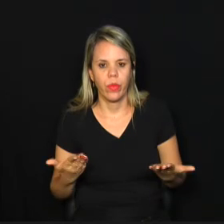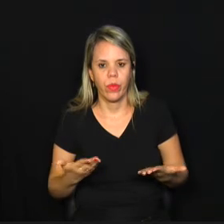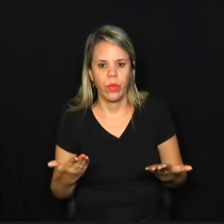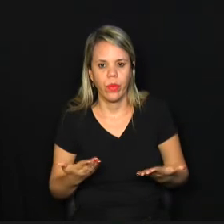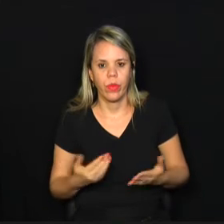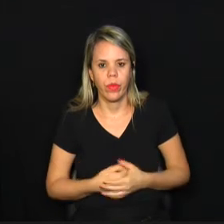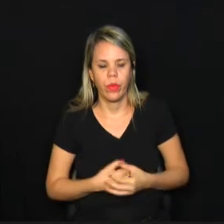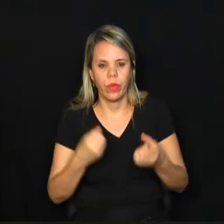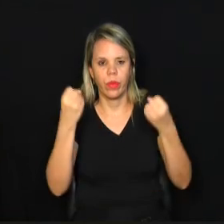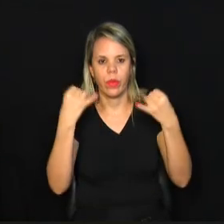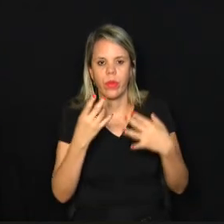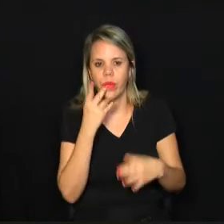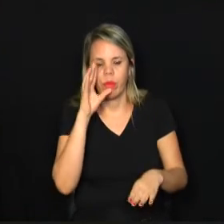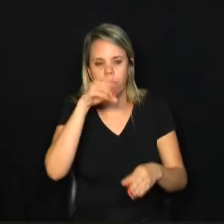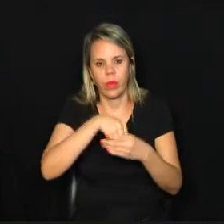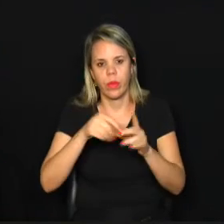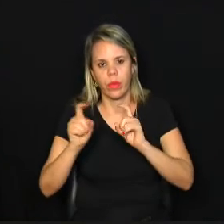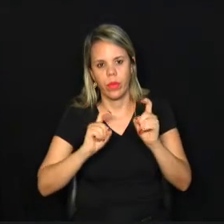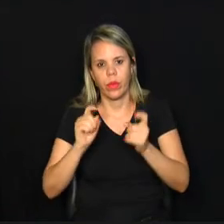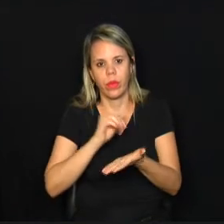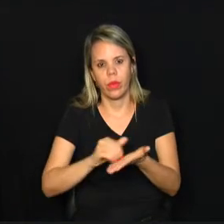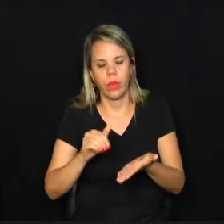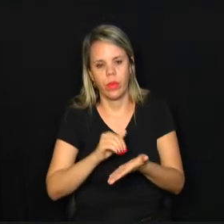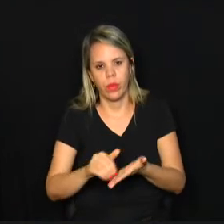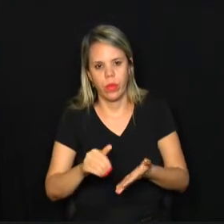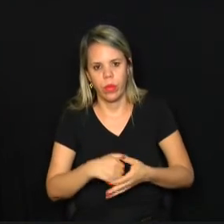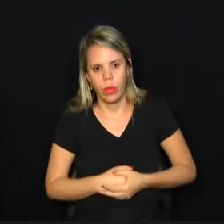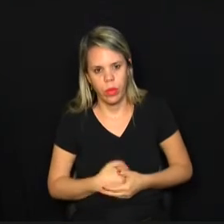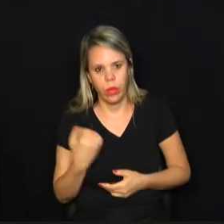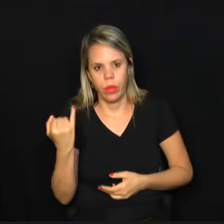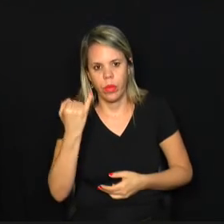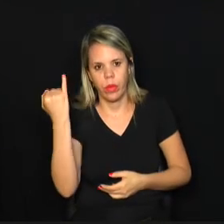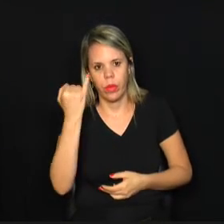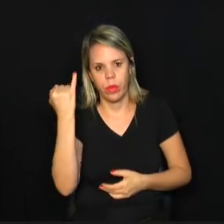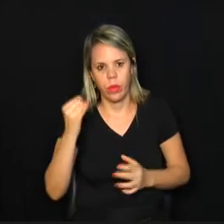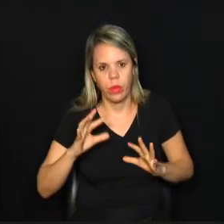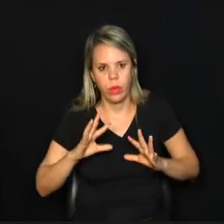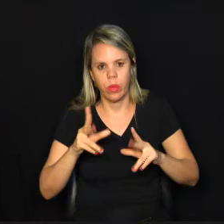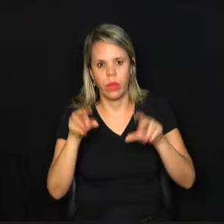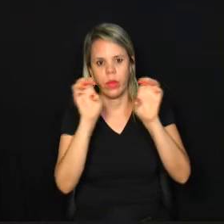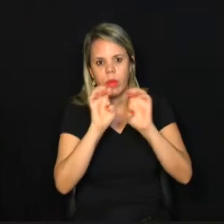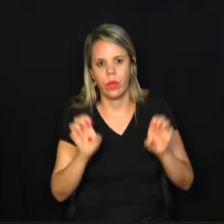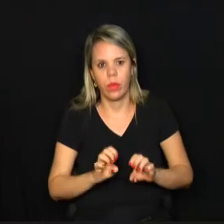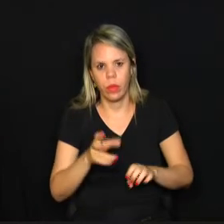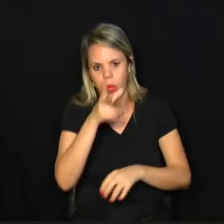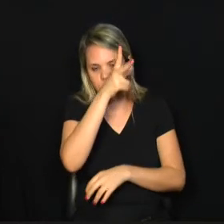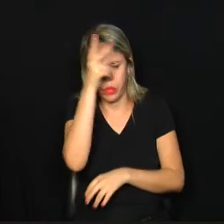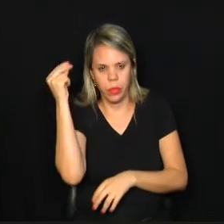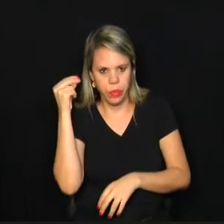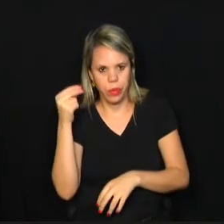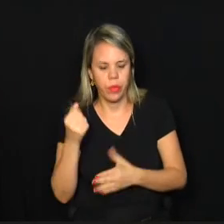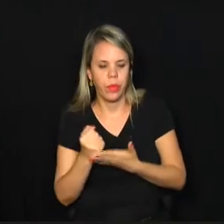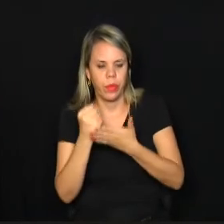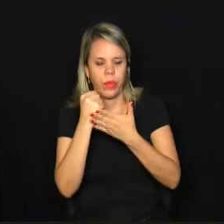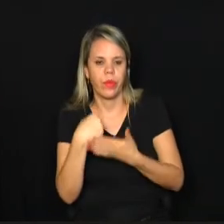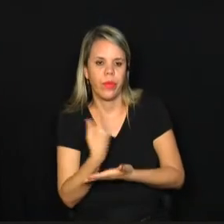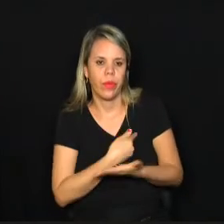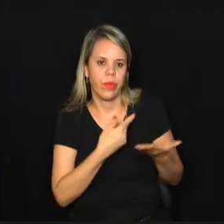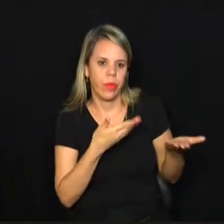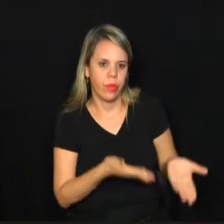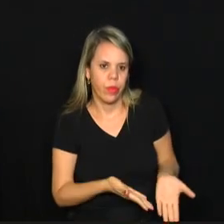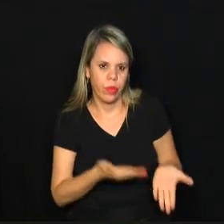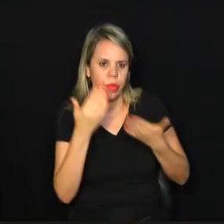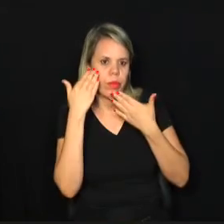inclusive, comentando dentro de uma reunião de secretariado da importância de toda a estrutura da Prefeitura estar colaborando com a gente.